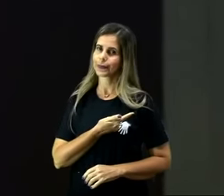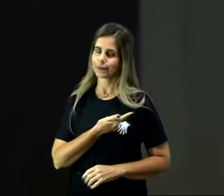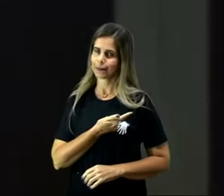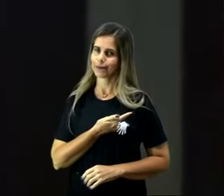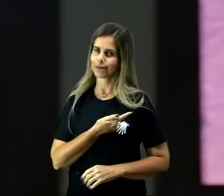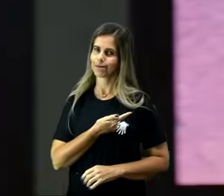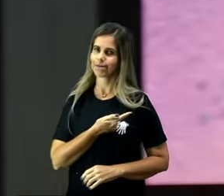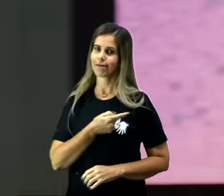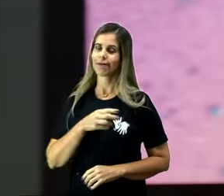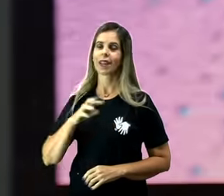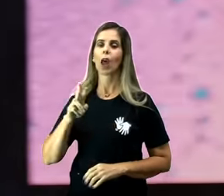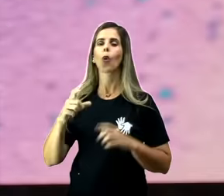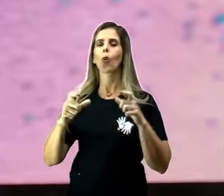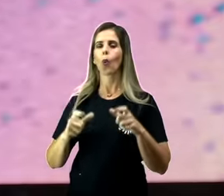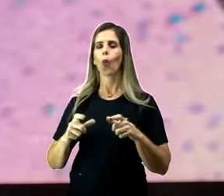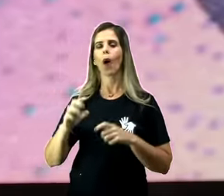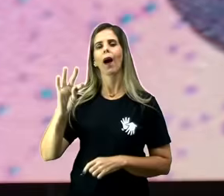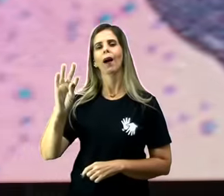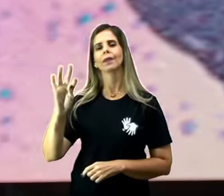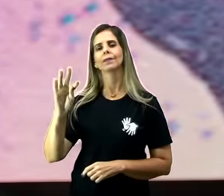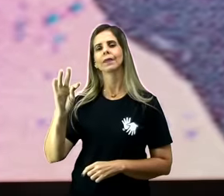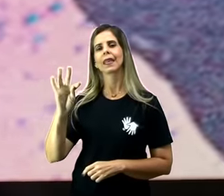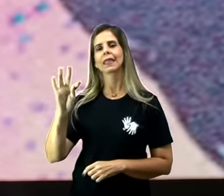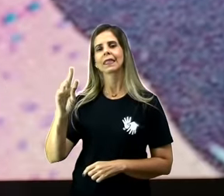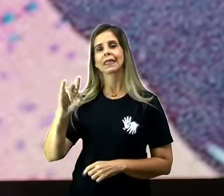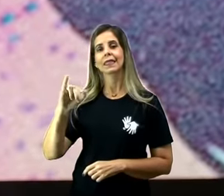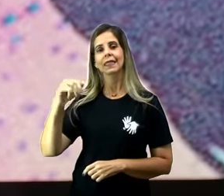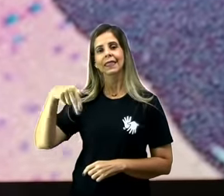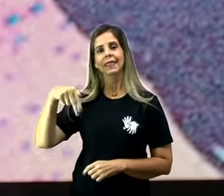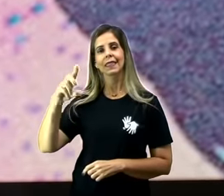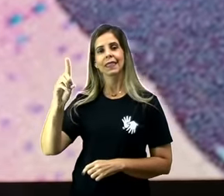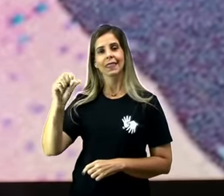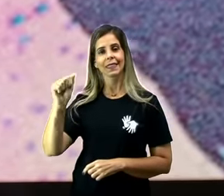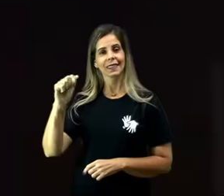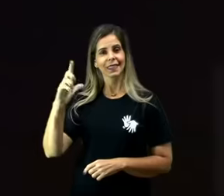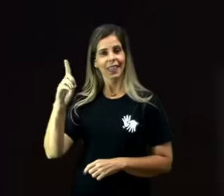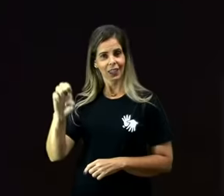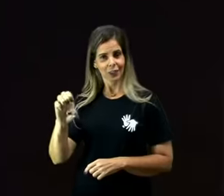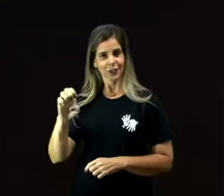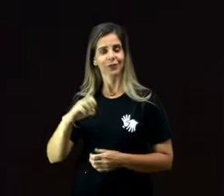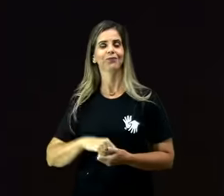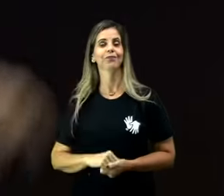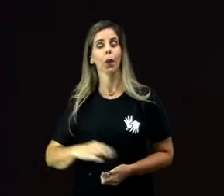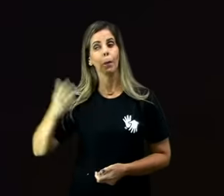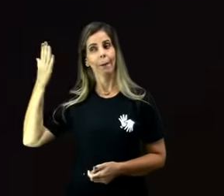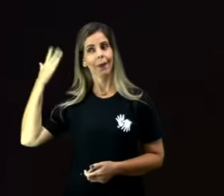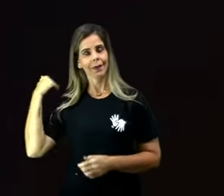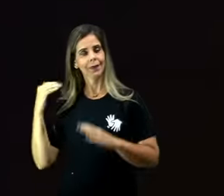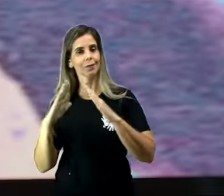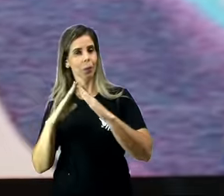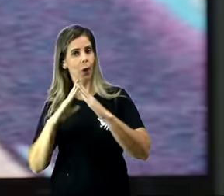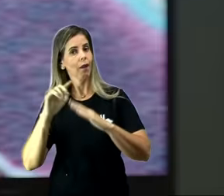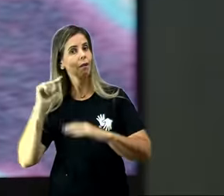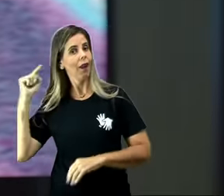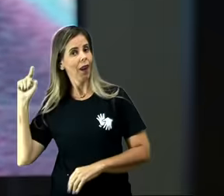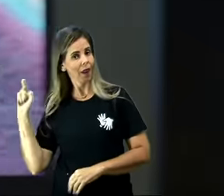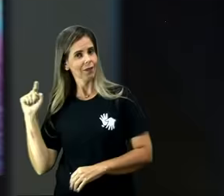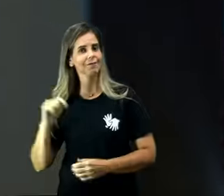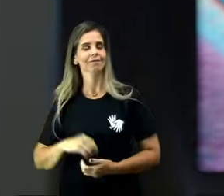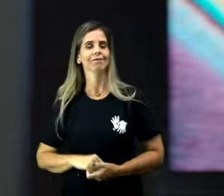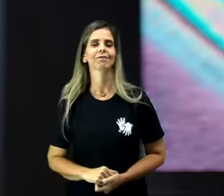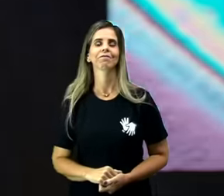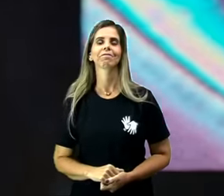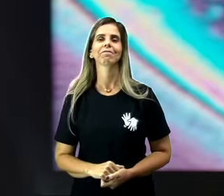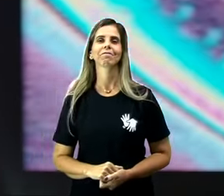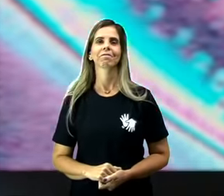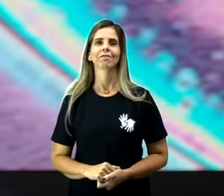olha lá. Quem já andou no Caçador? Foi tempo que você andava no Caçador tranquilo. É ou não